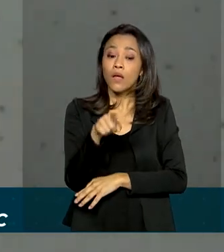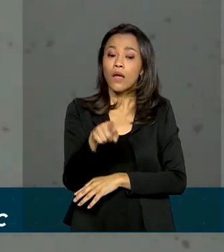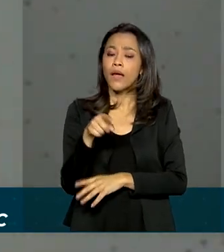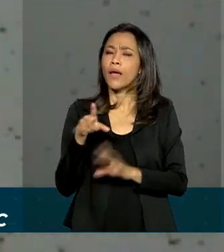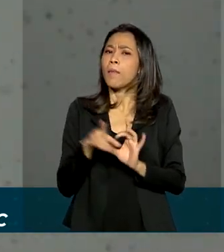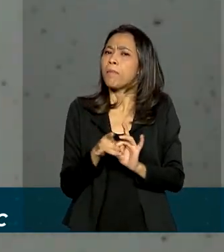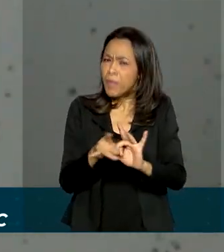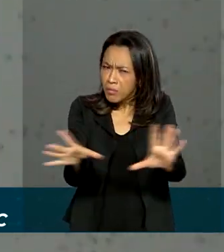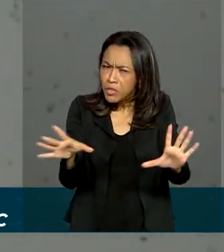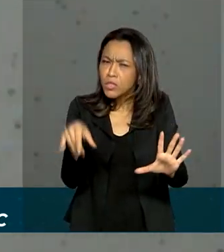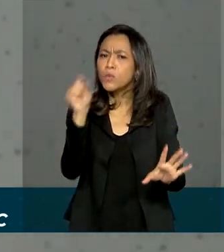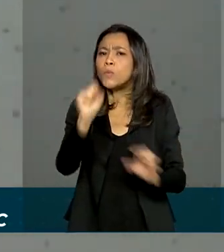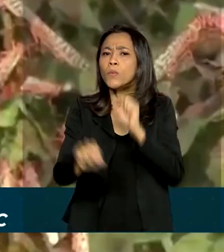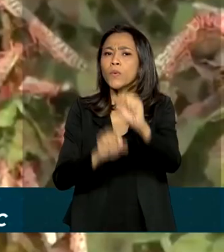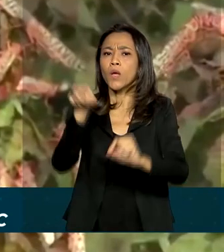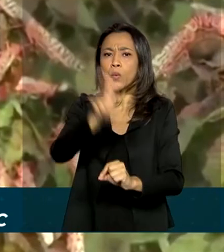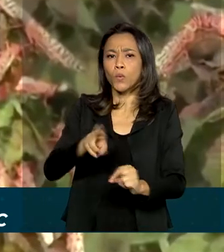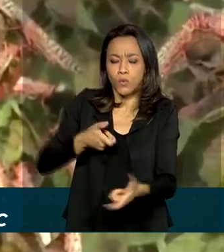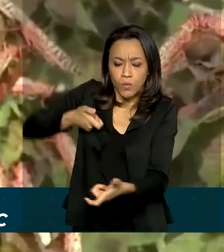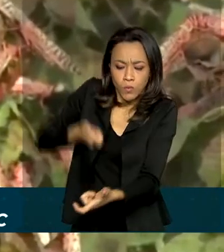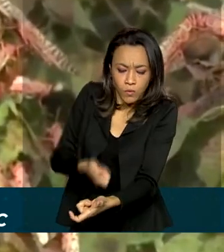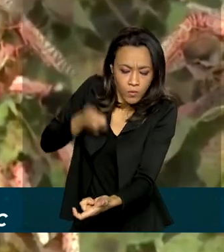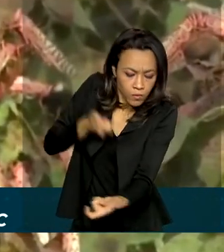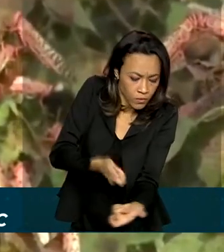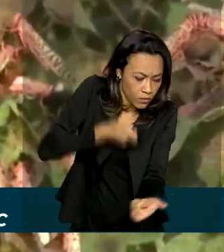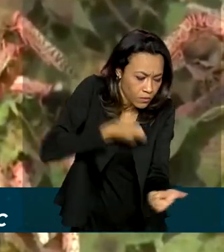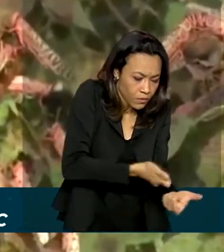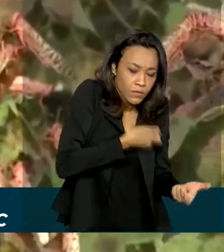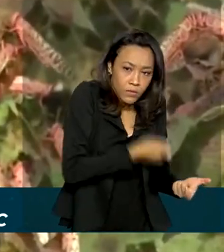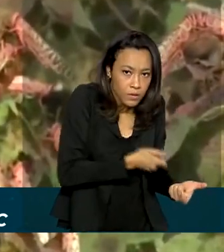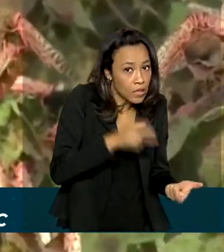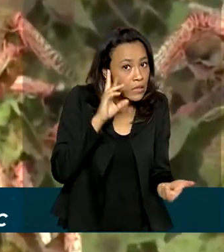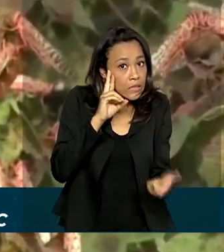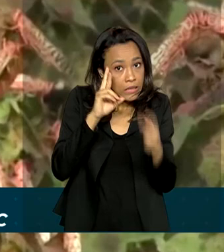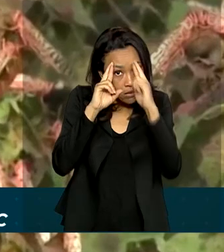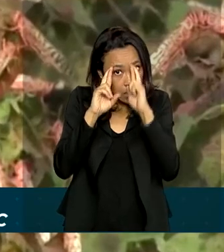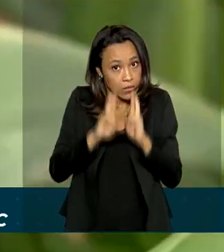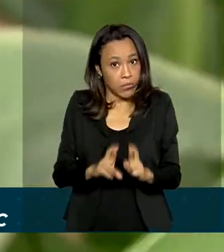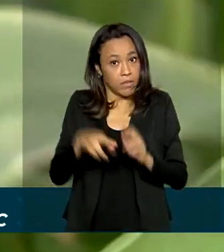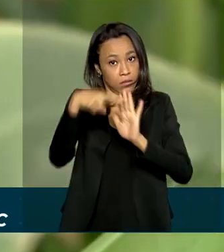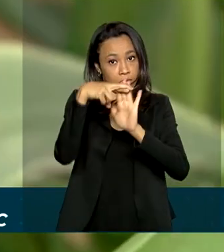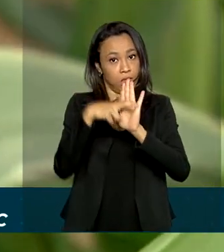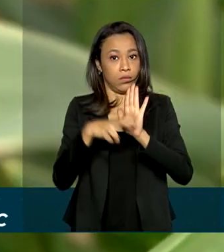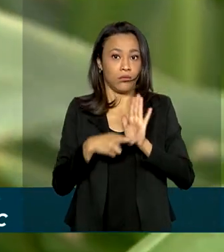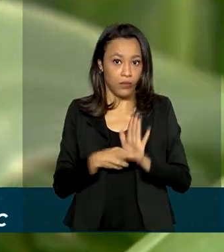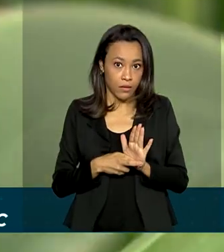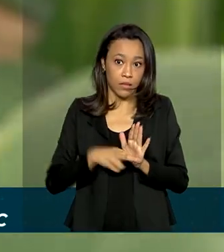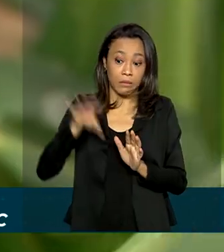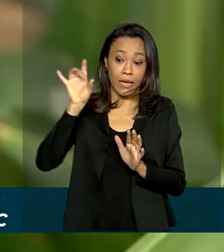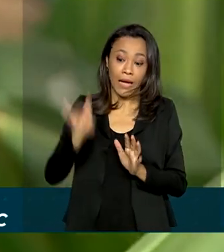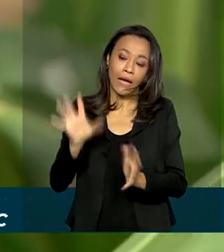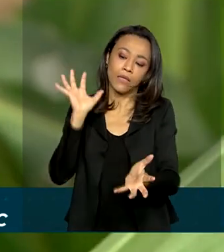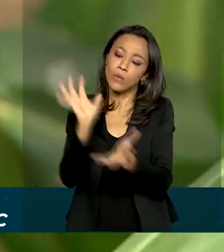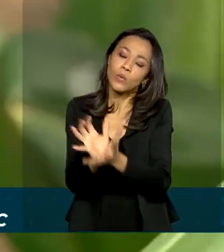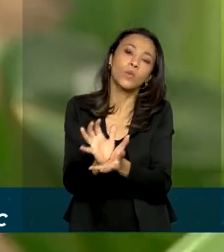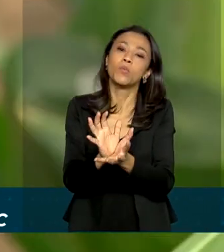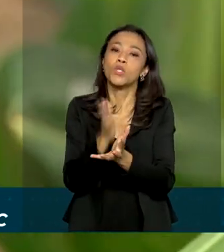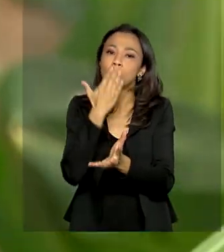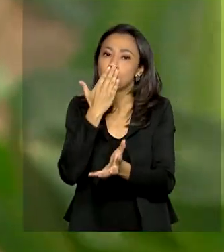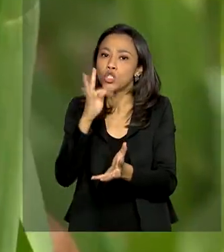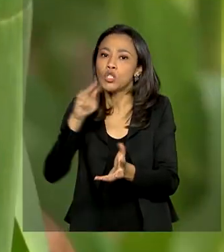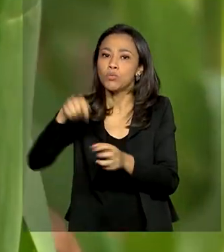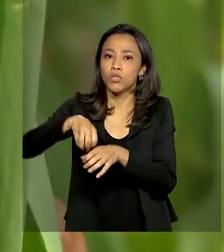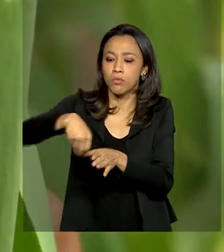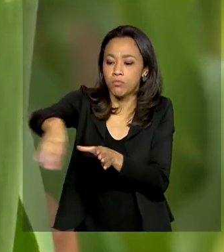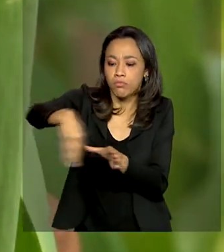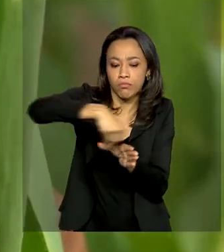temporário, o uso de inseticidas biológicos, respeitando as dosagens indicadas para cada tipo de plantação, além